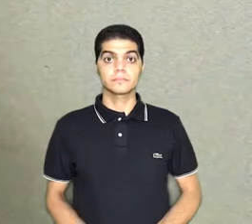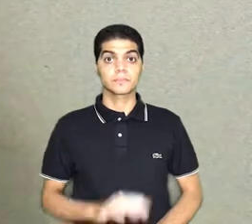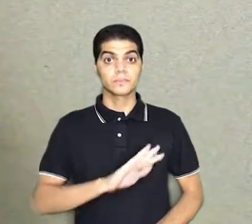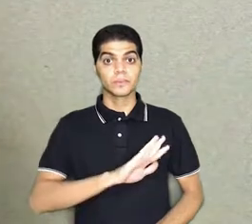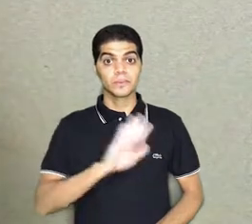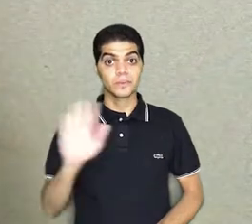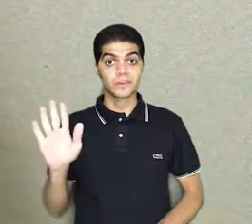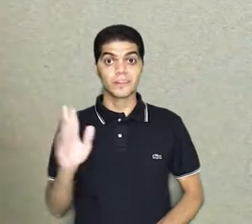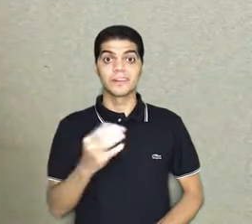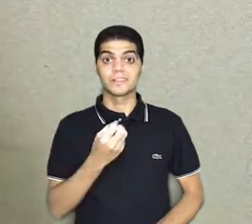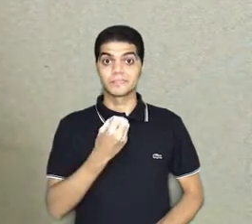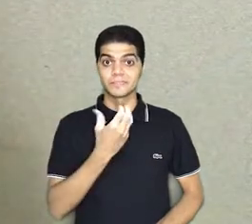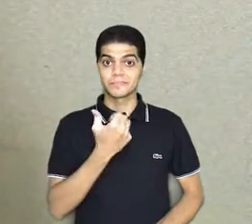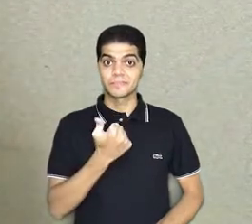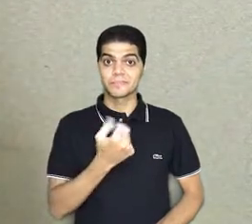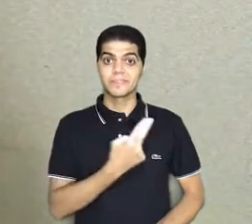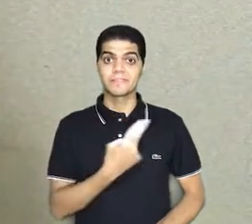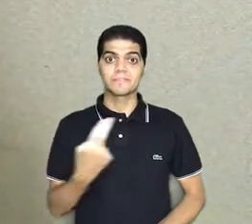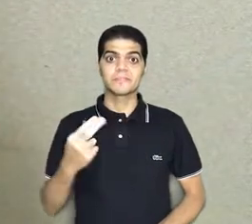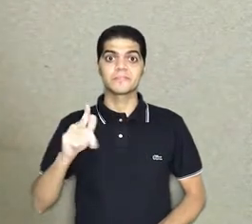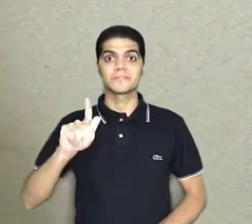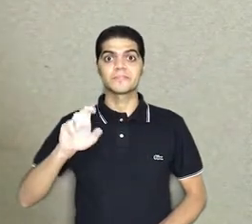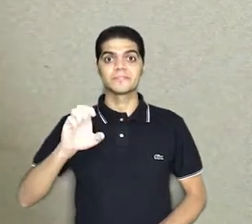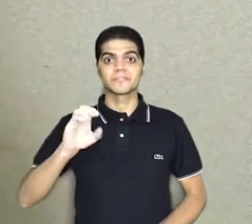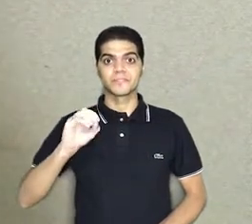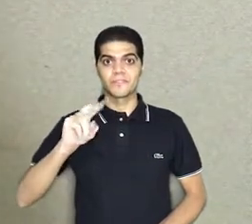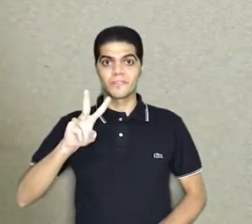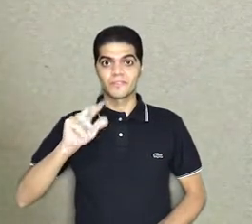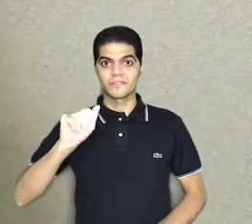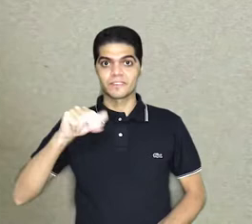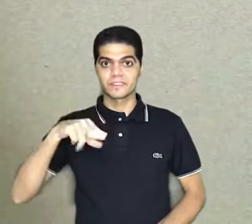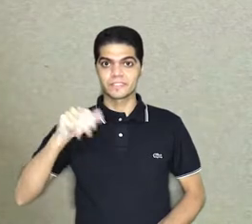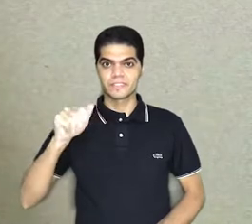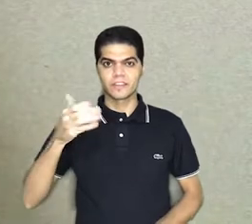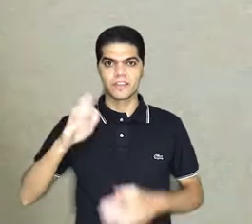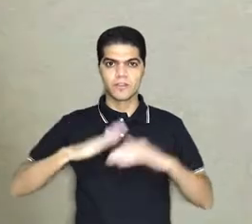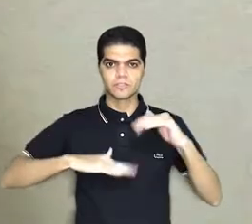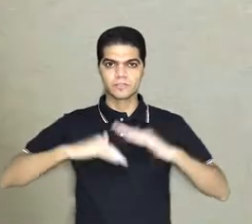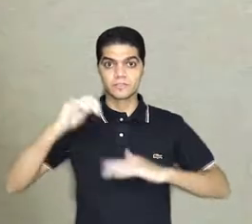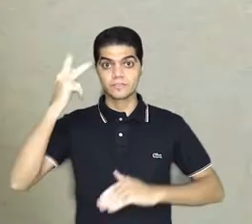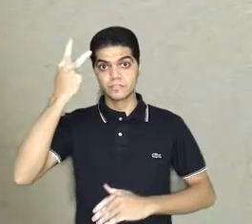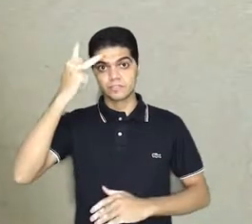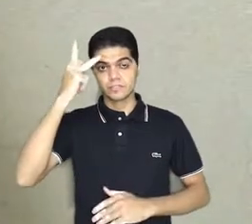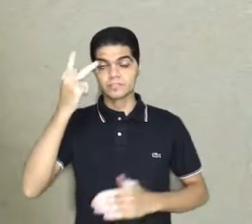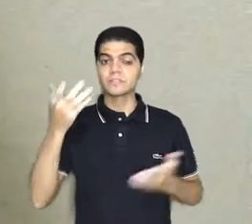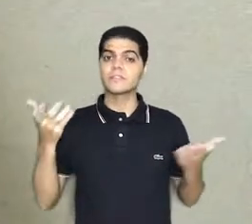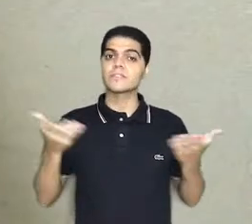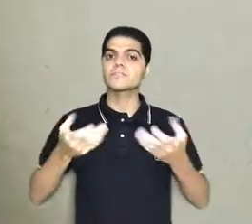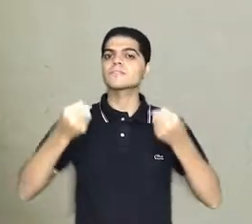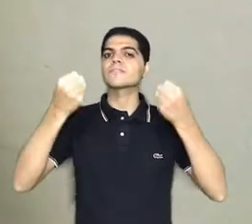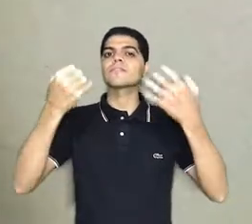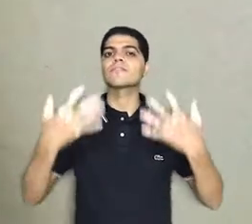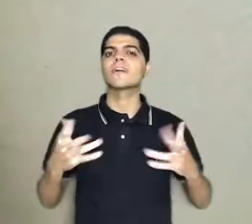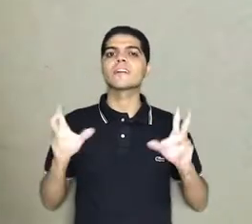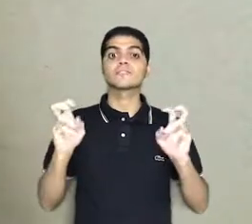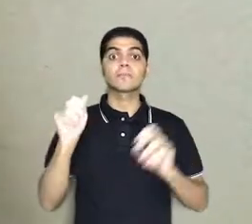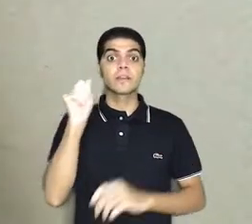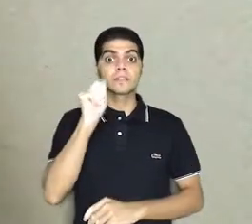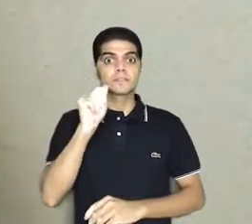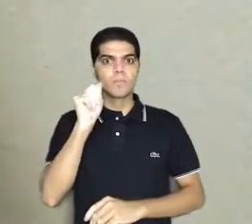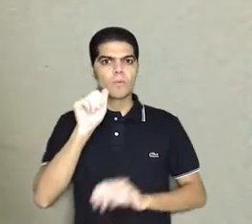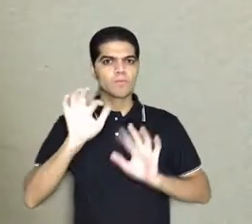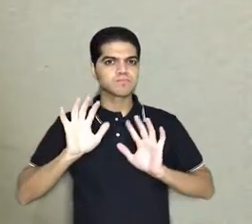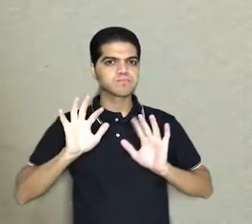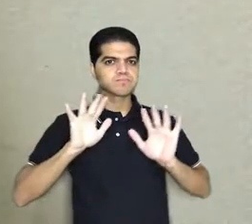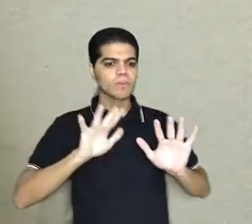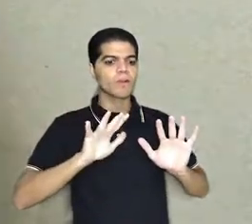Olá pessoal, tudo bem? Meu nome é Giovana, sou historiadora e hoje eu vim conversar um pouquinho com vocês a respeito da atuação das mulheres na